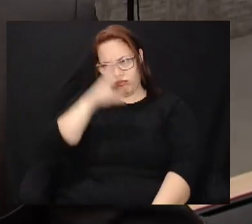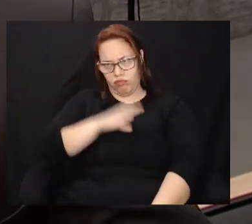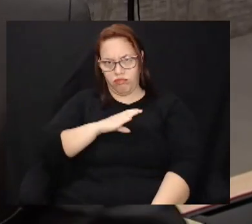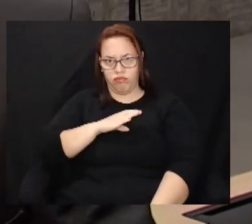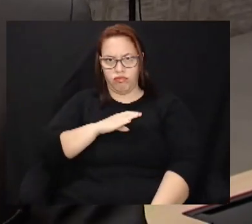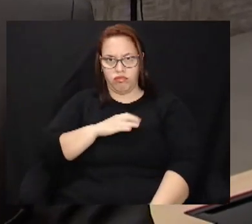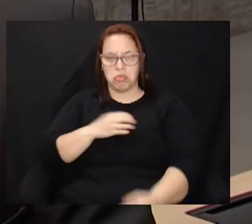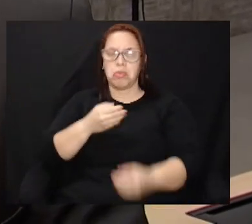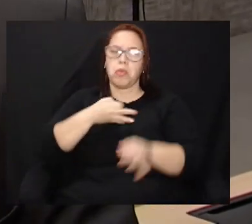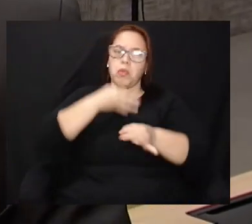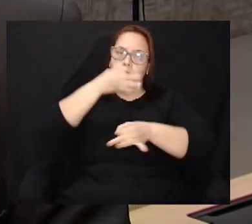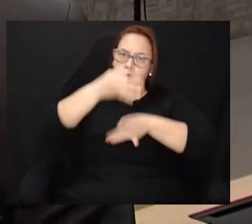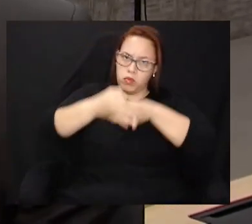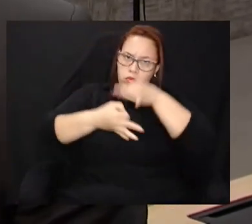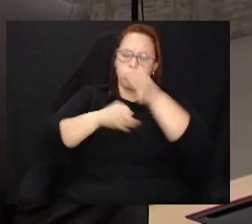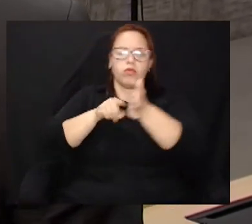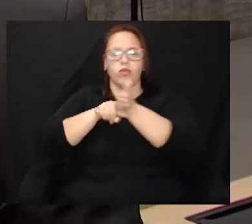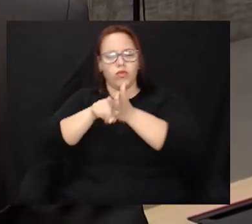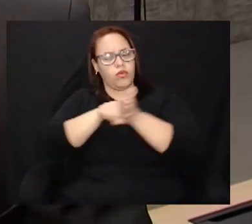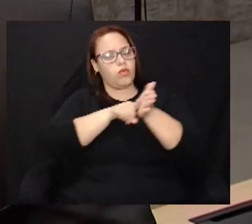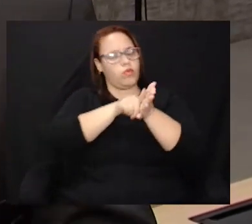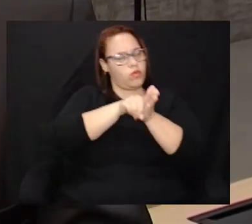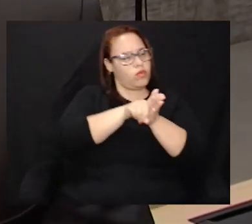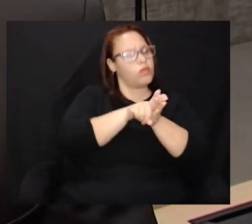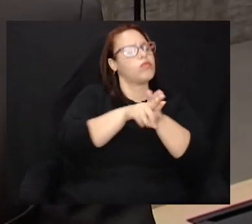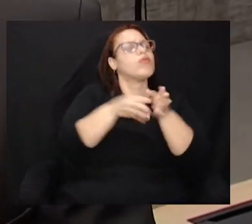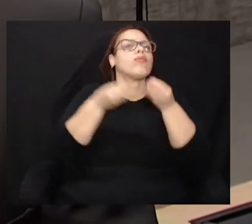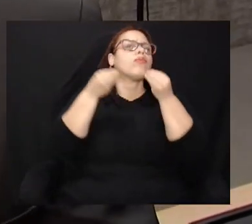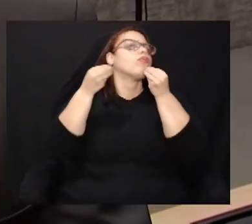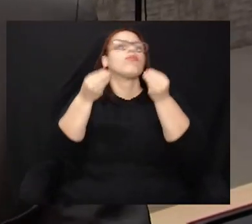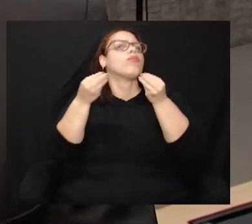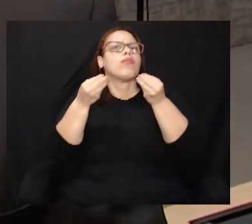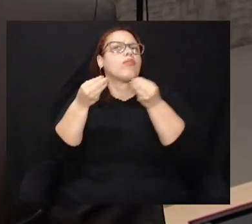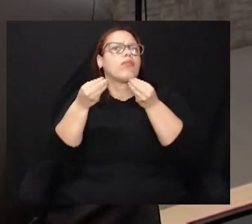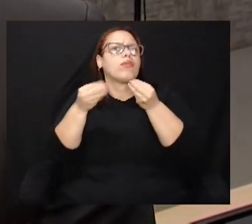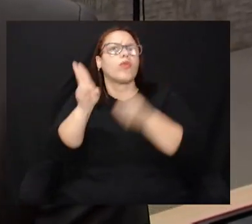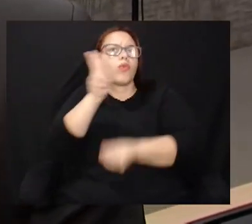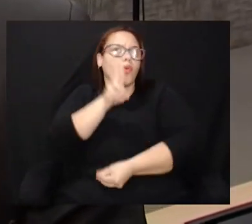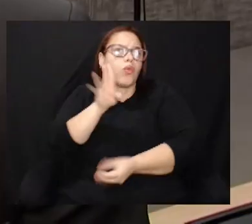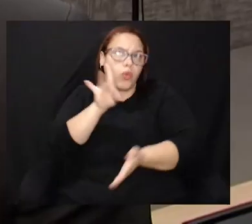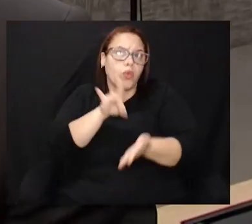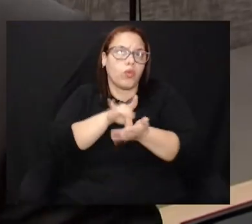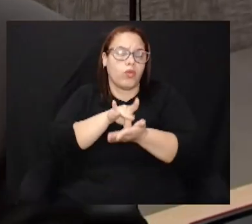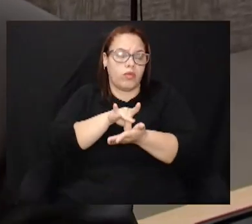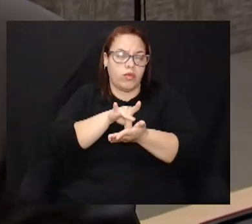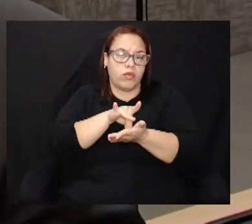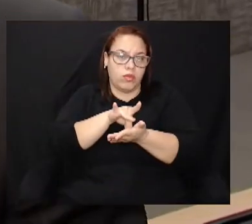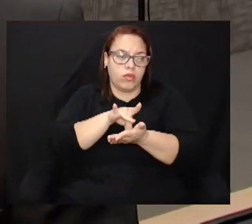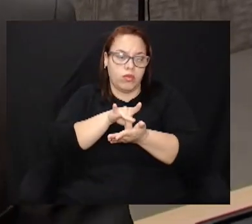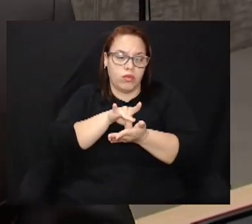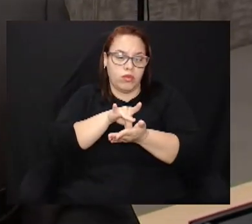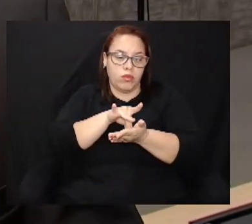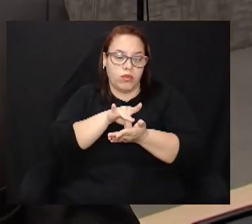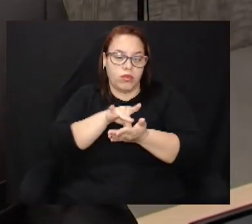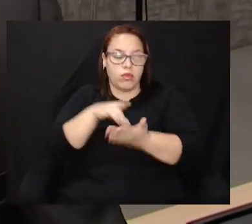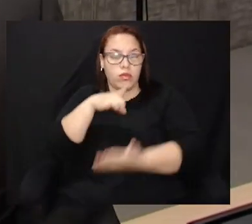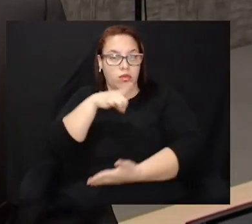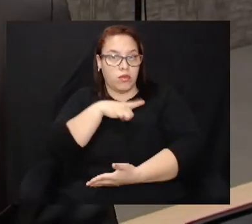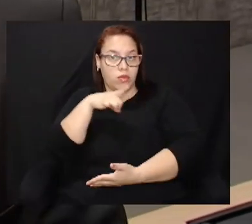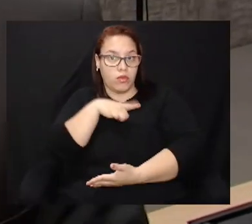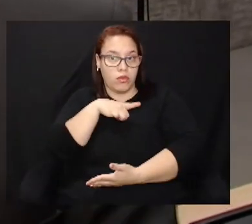gente foi pesquisar como isso poderia ser efetivado e se realmente isso tem condições para que